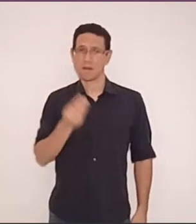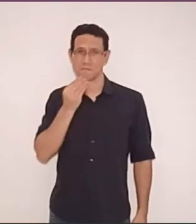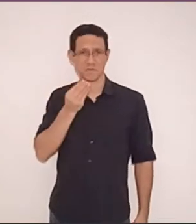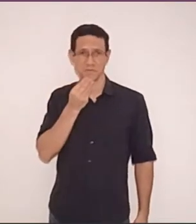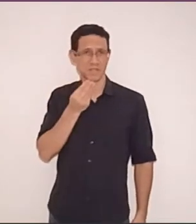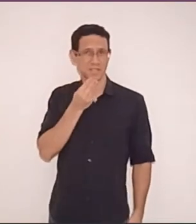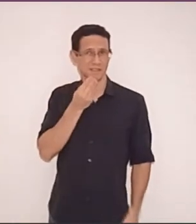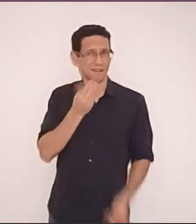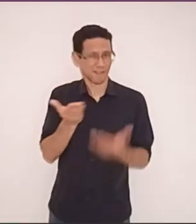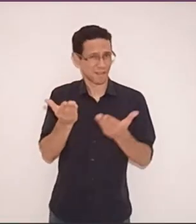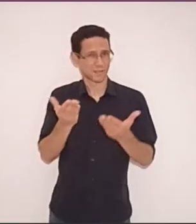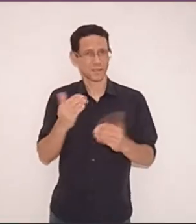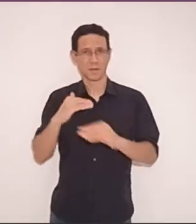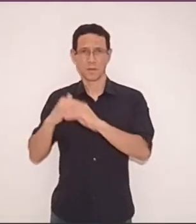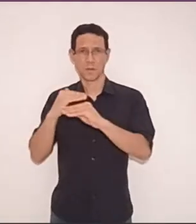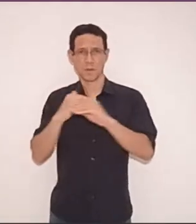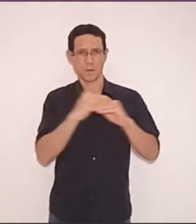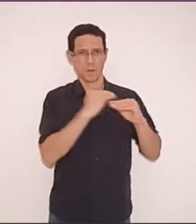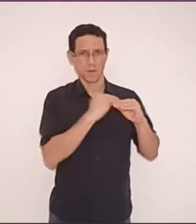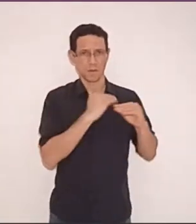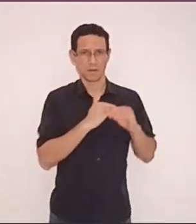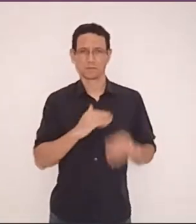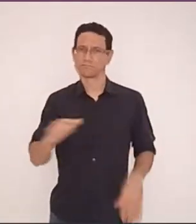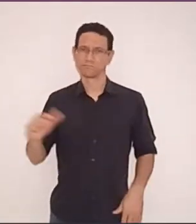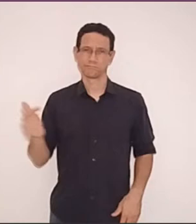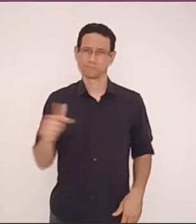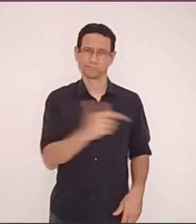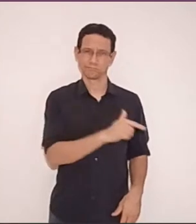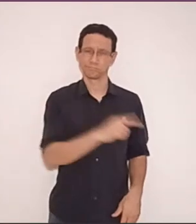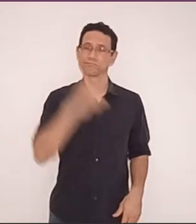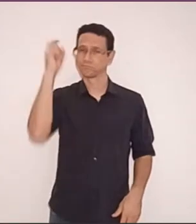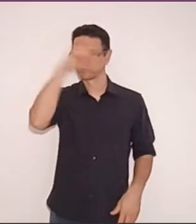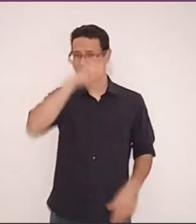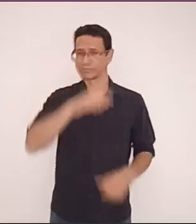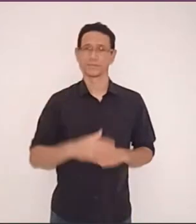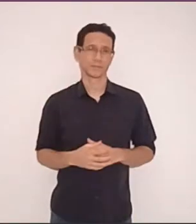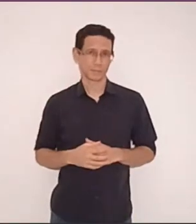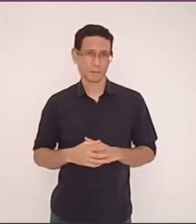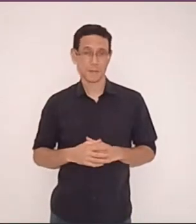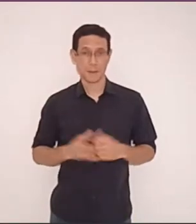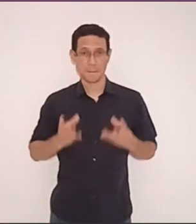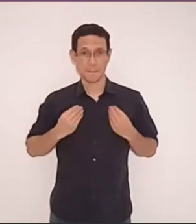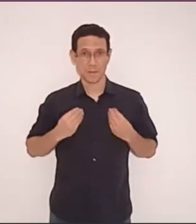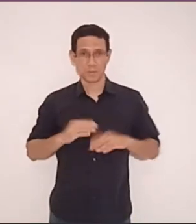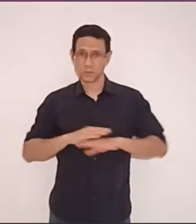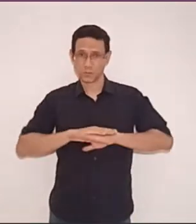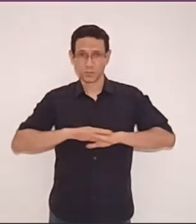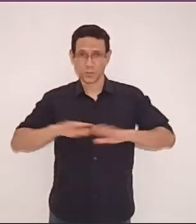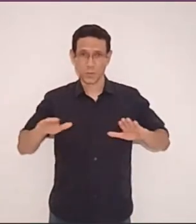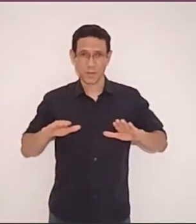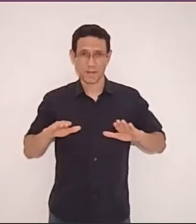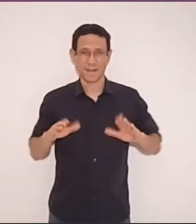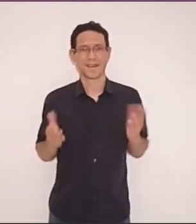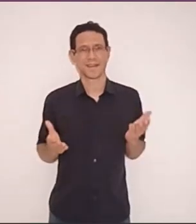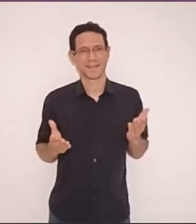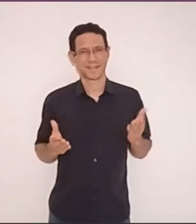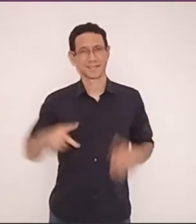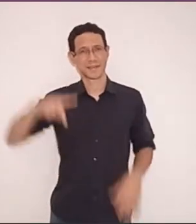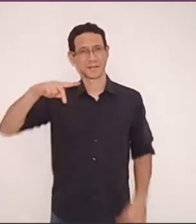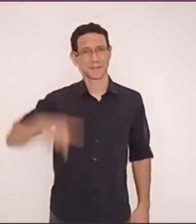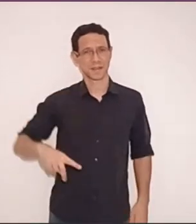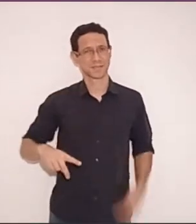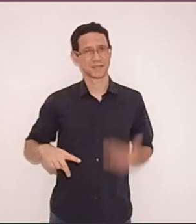oportunidades fossem iguais né essas oportunidades fossem iguais a esse fosse só por mérito né a nossa